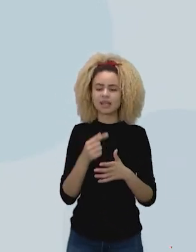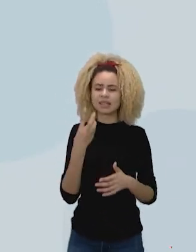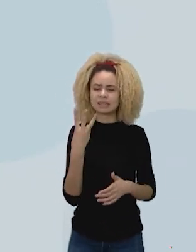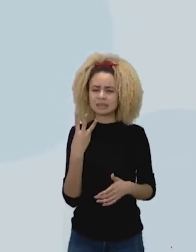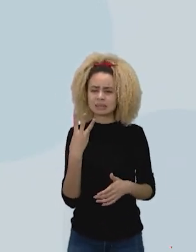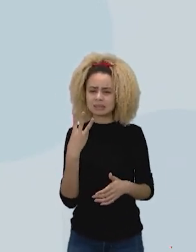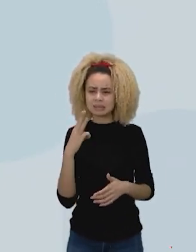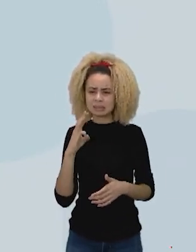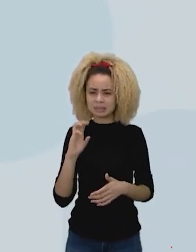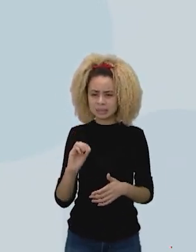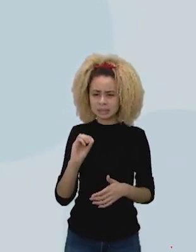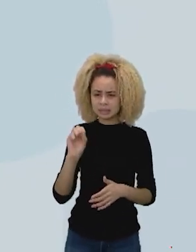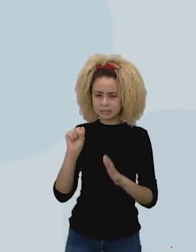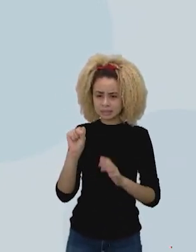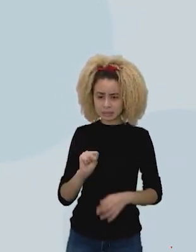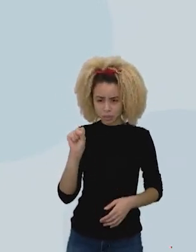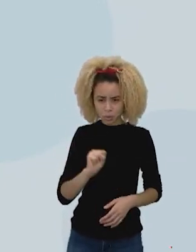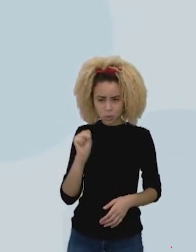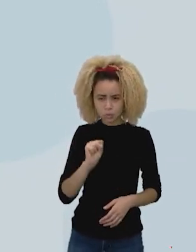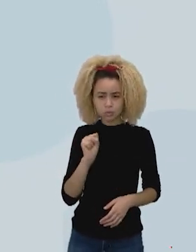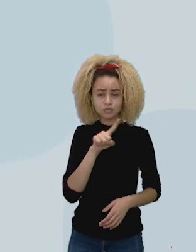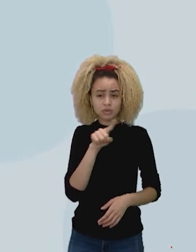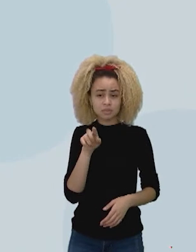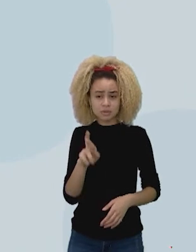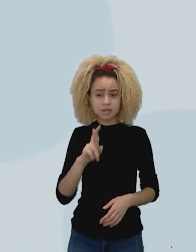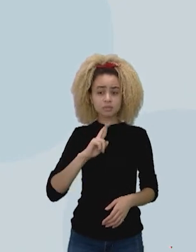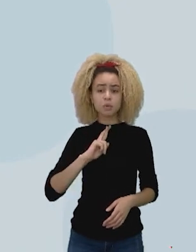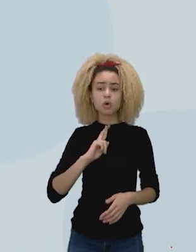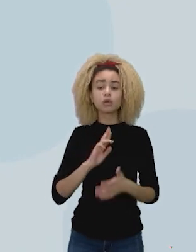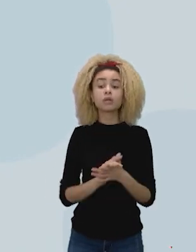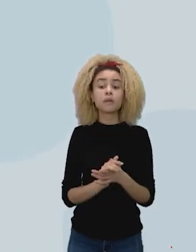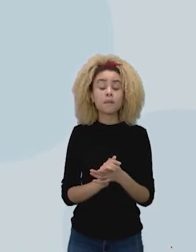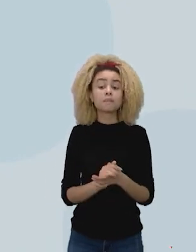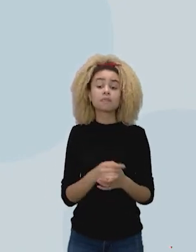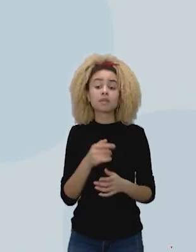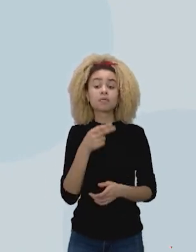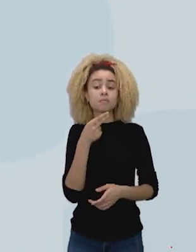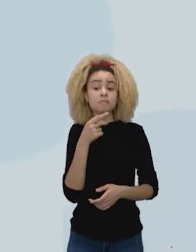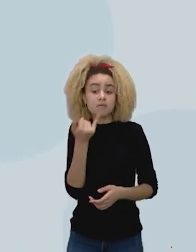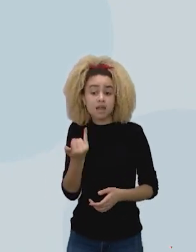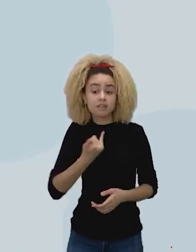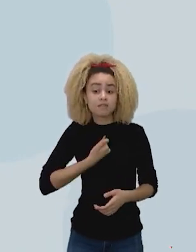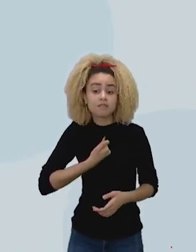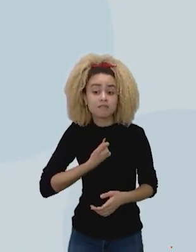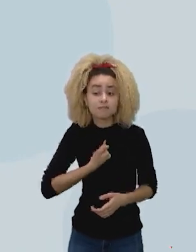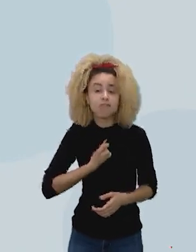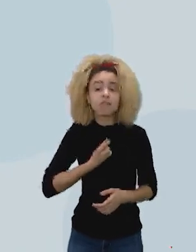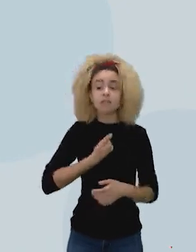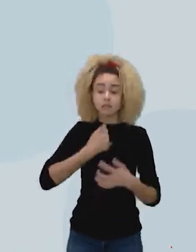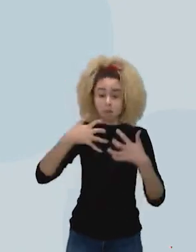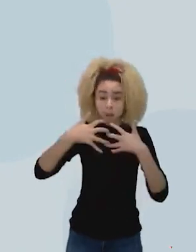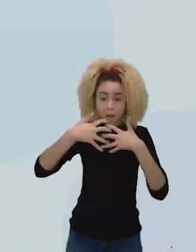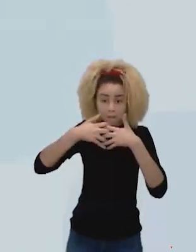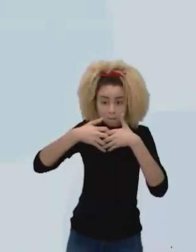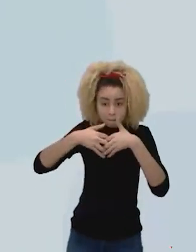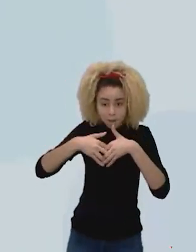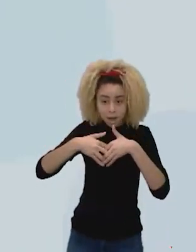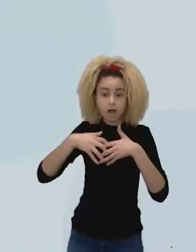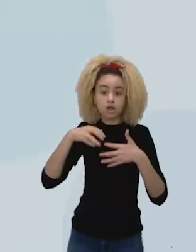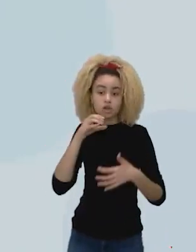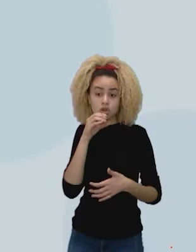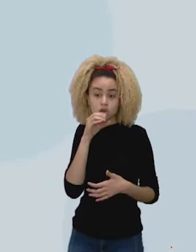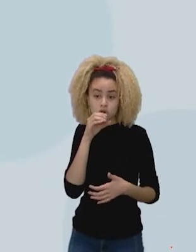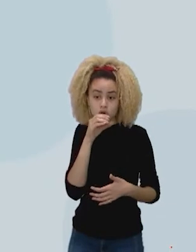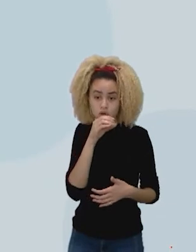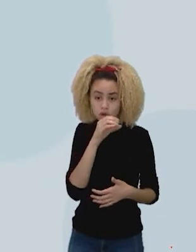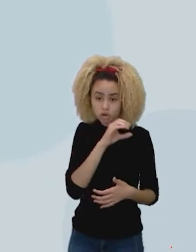1 minuto, 30 segundos aí para você me responder isso. Ó. Me dê um exemplo de uma máquina térmica, ou seja, aquela